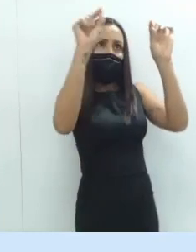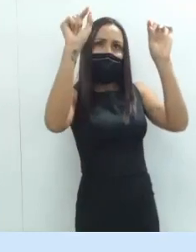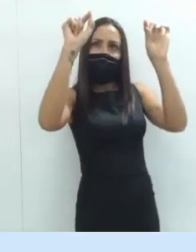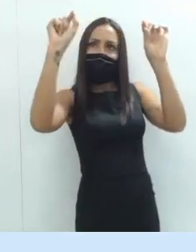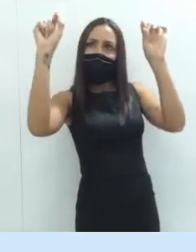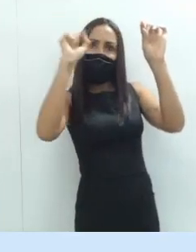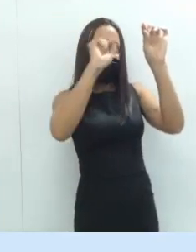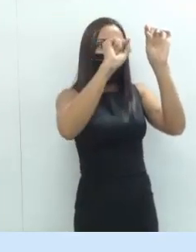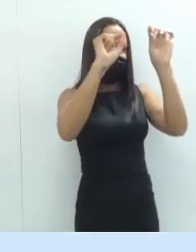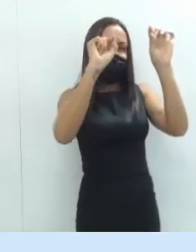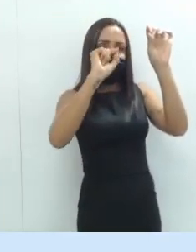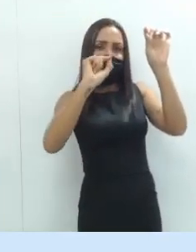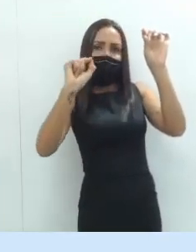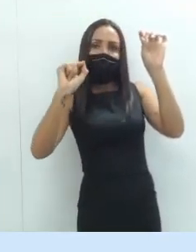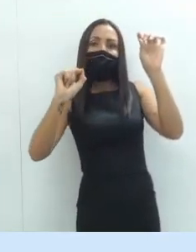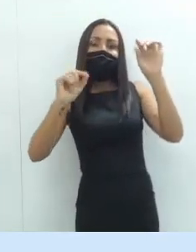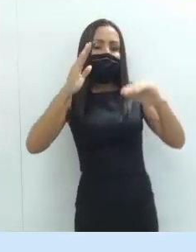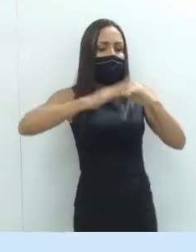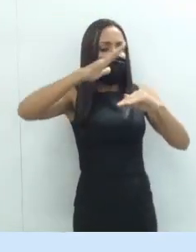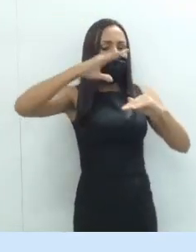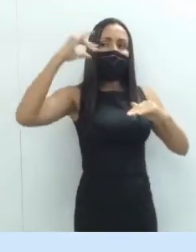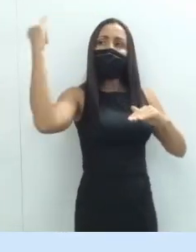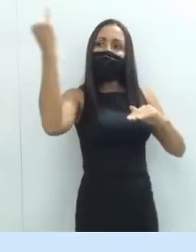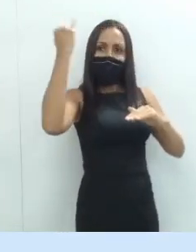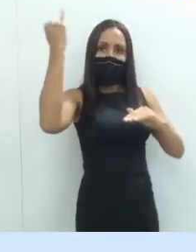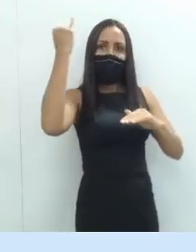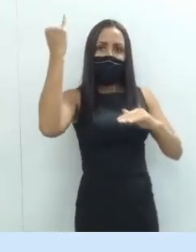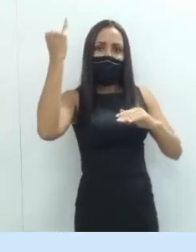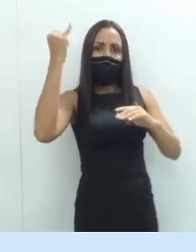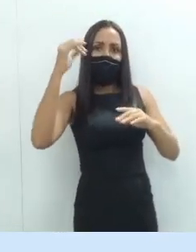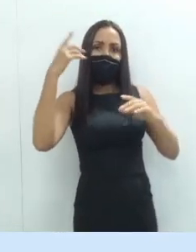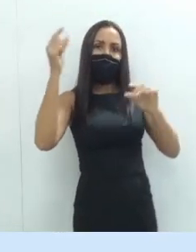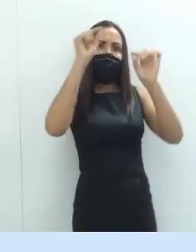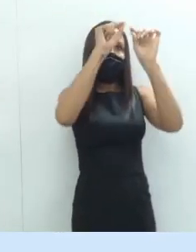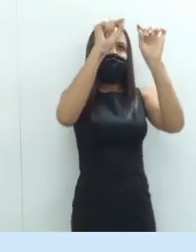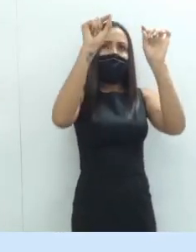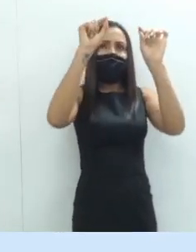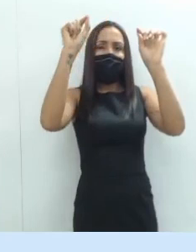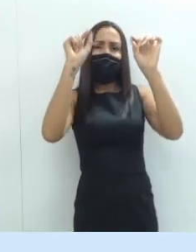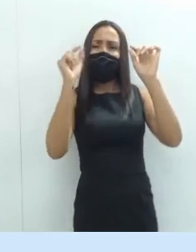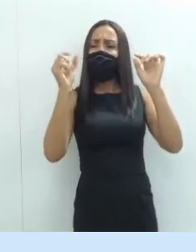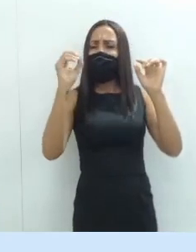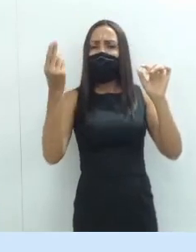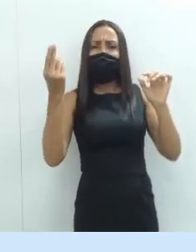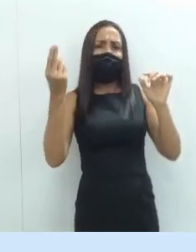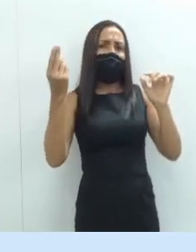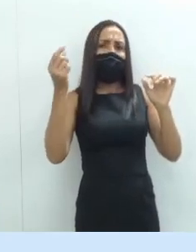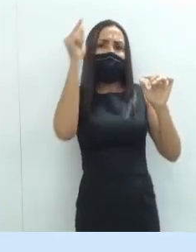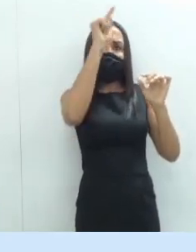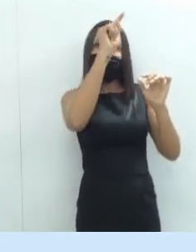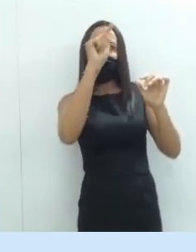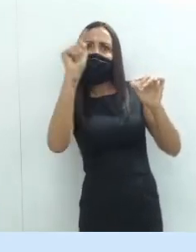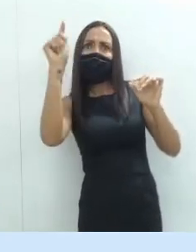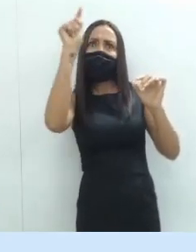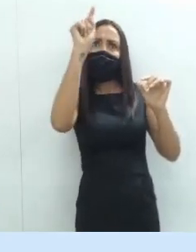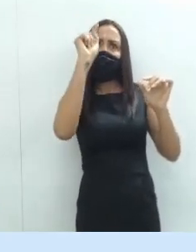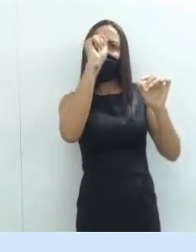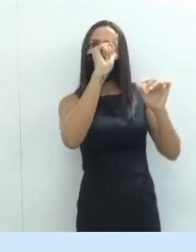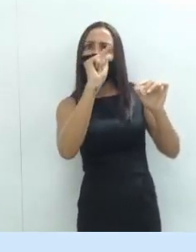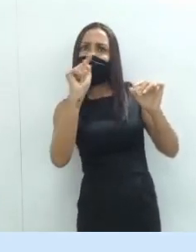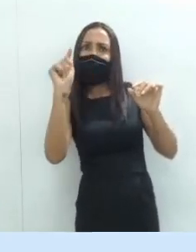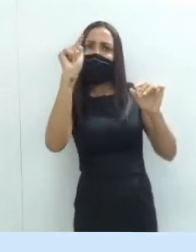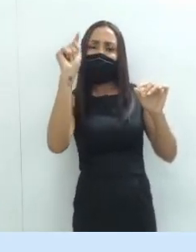você considera mais importante, vai sublinhando, circulando, não é? Vai fazendo ali, né, as